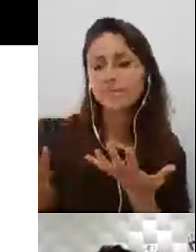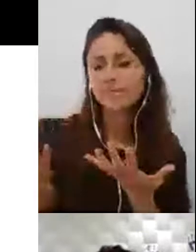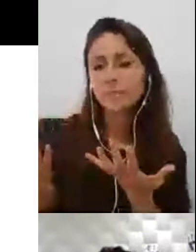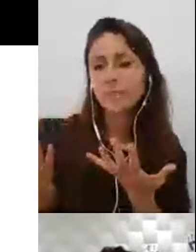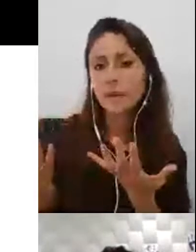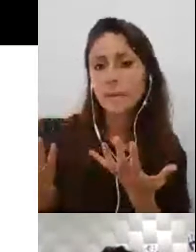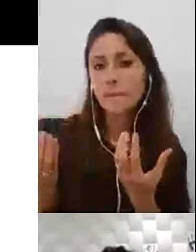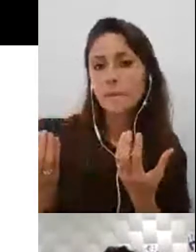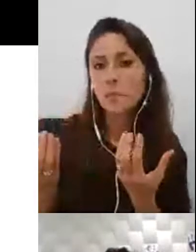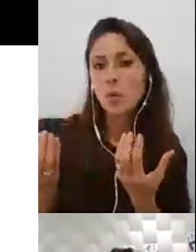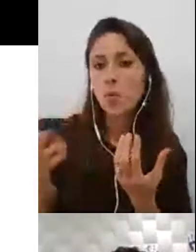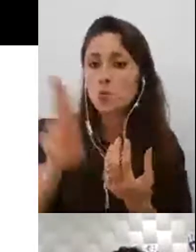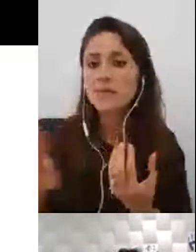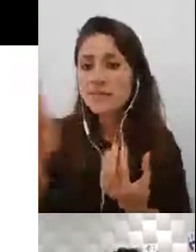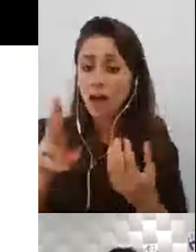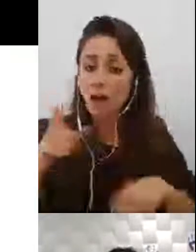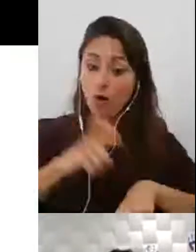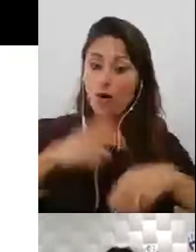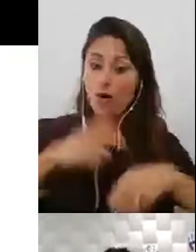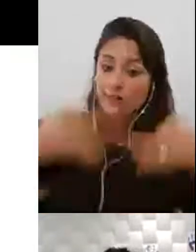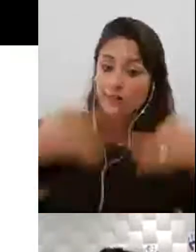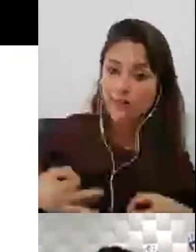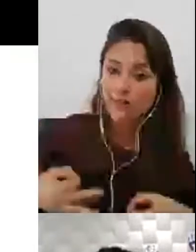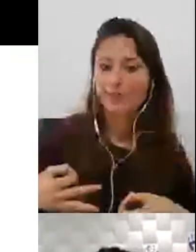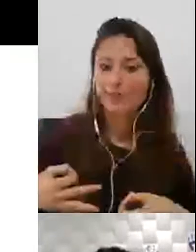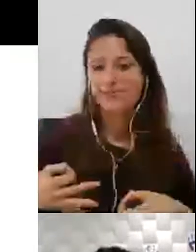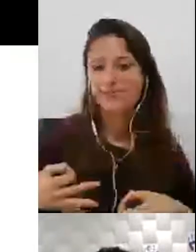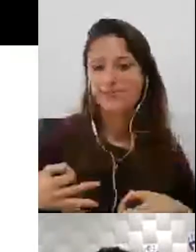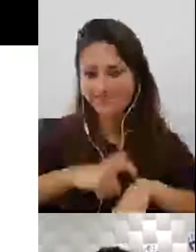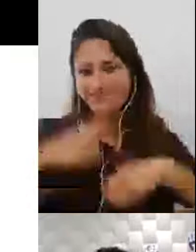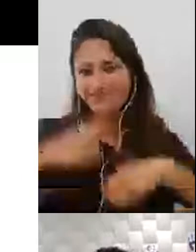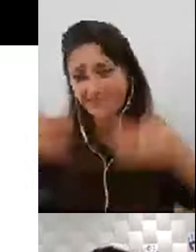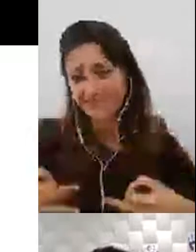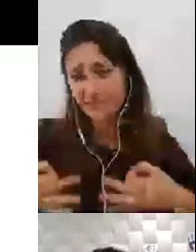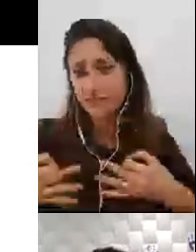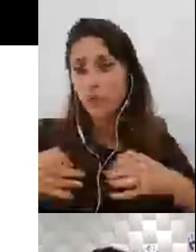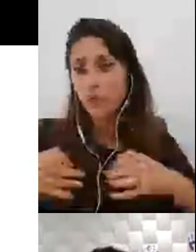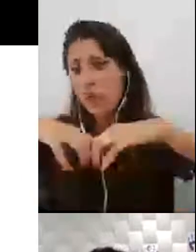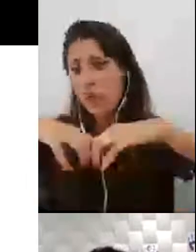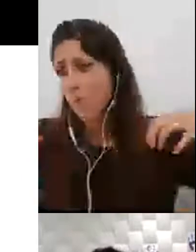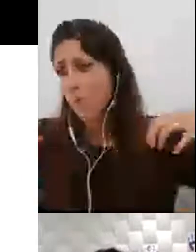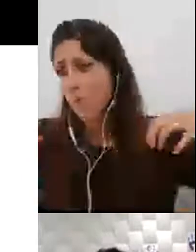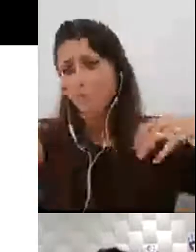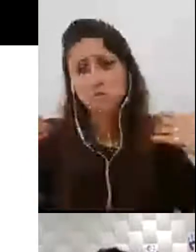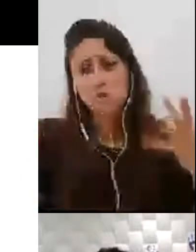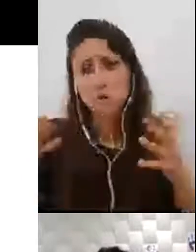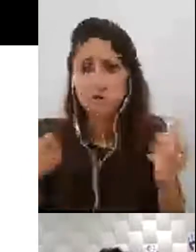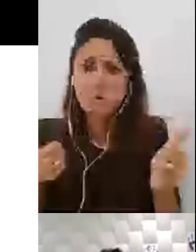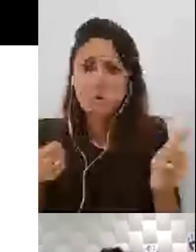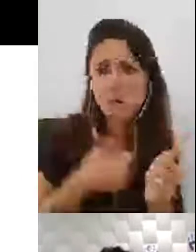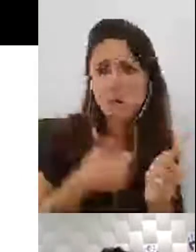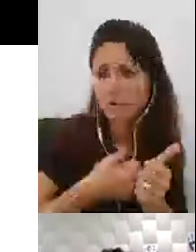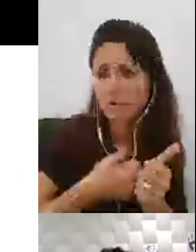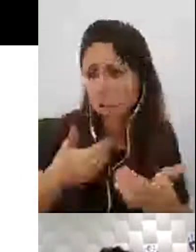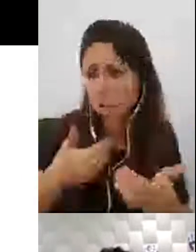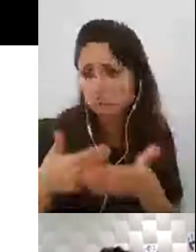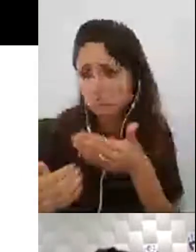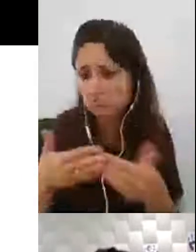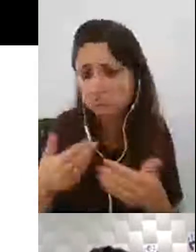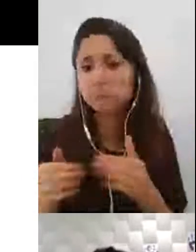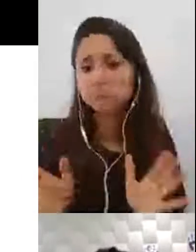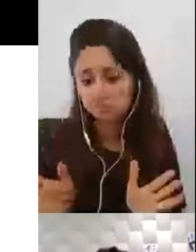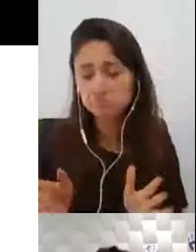nos momentos certos, na hora certa. Então, isso era de uma forma distante, de uma forma não tão abrangente como a